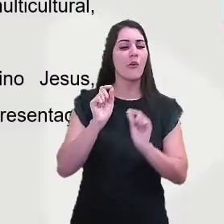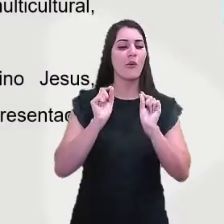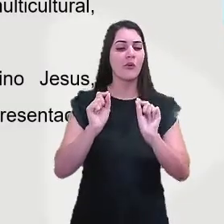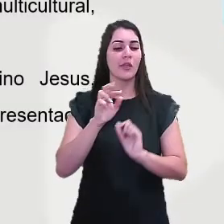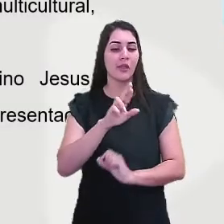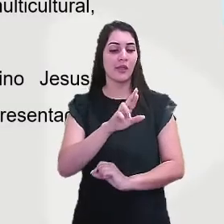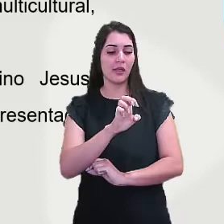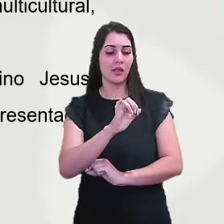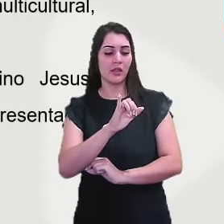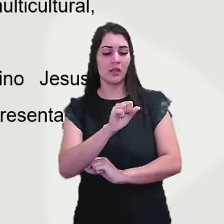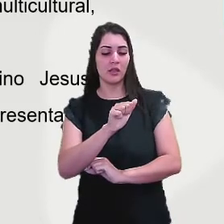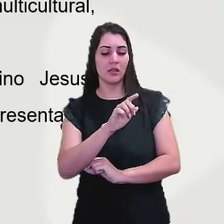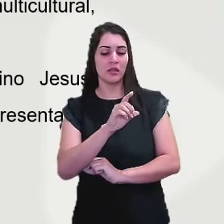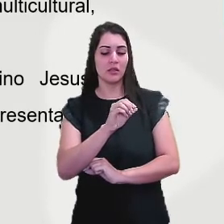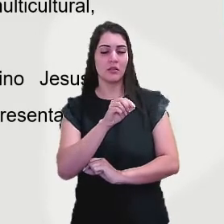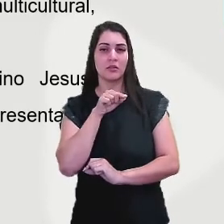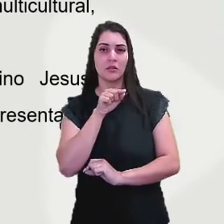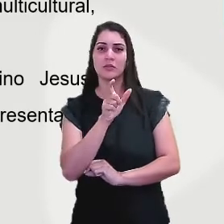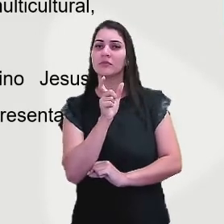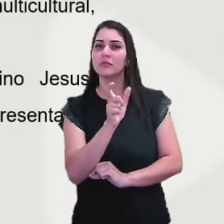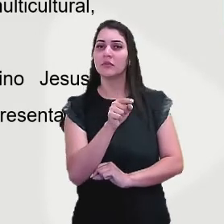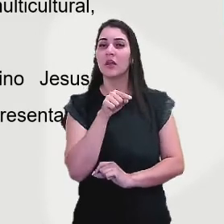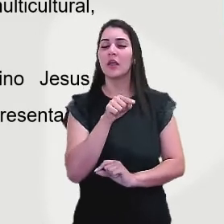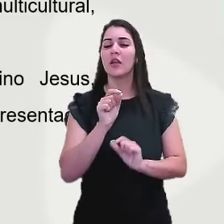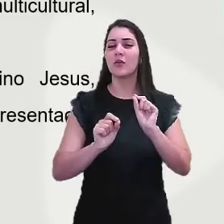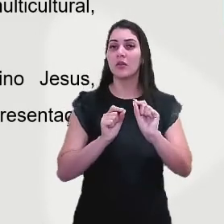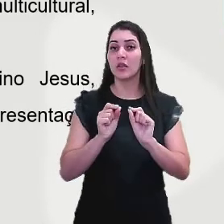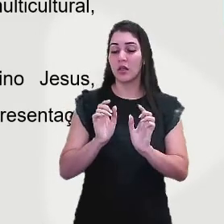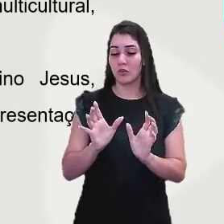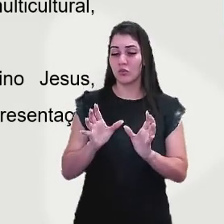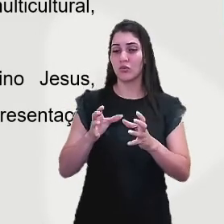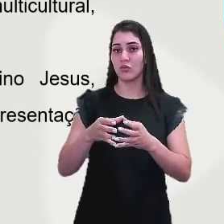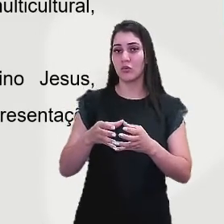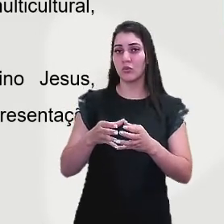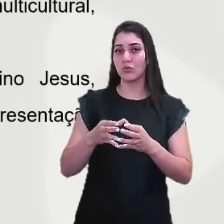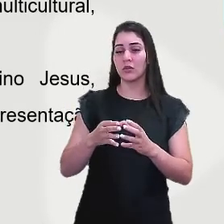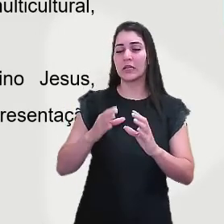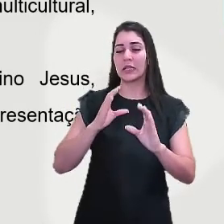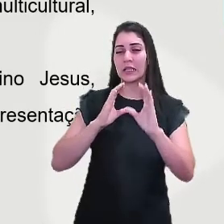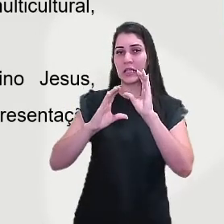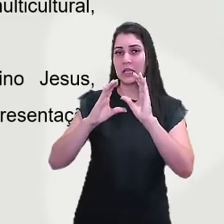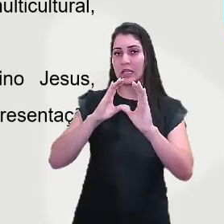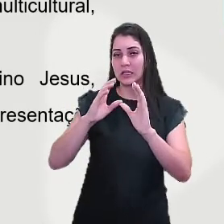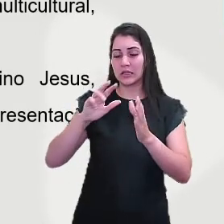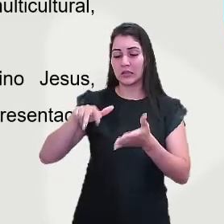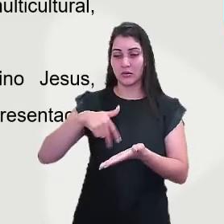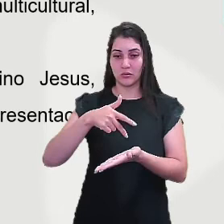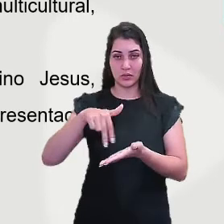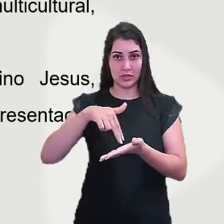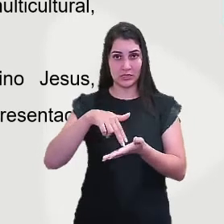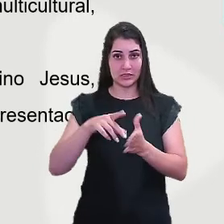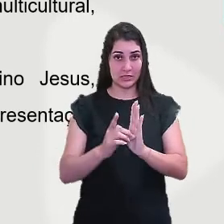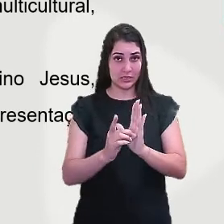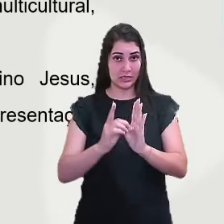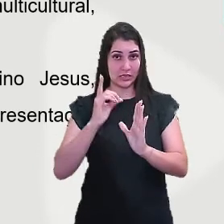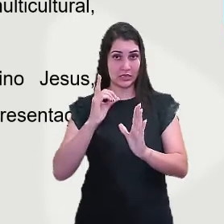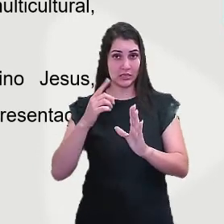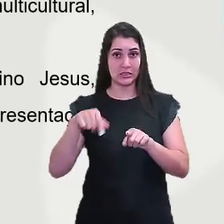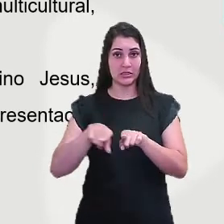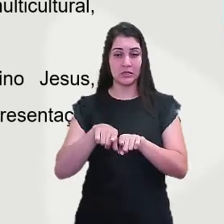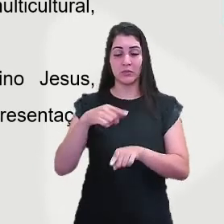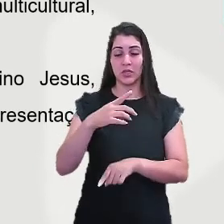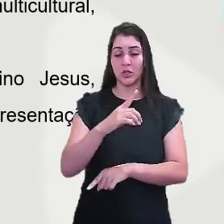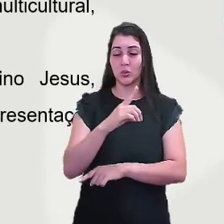Reizado é a denominação dos grupos que cantam e dançam na véspera e dia de reis. Festa popular